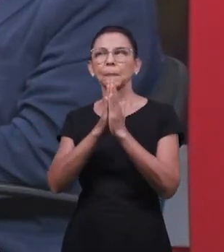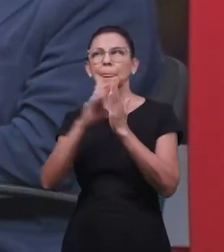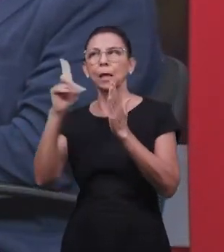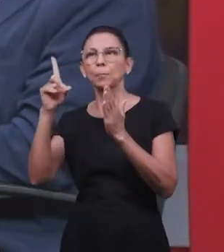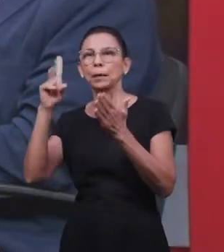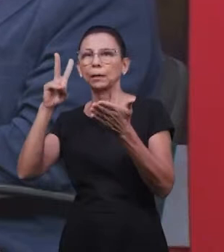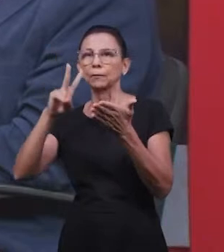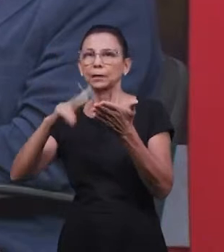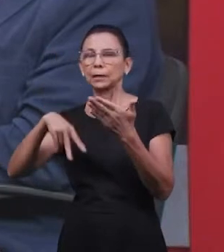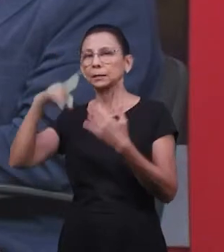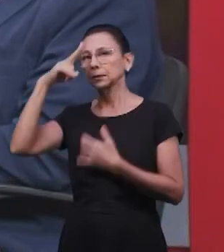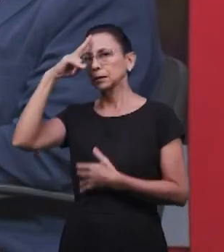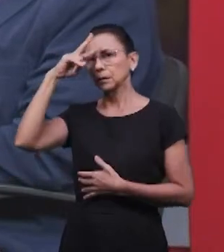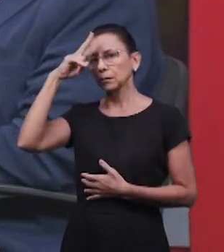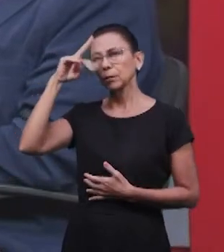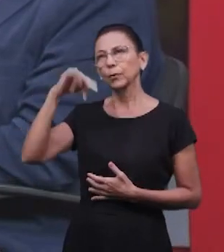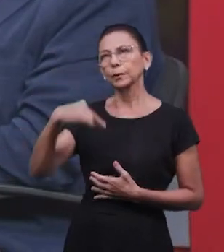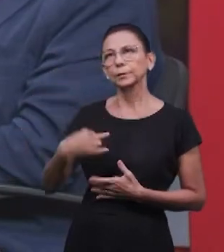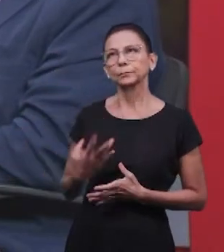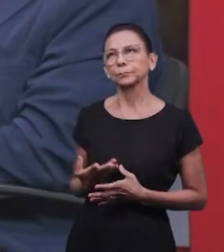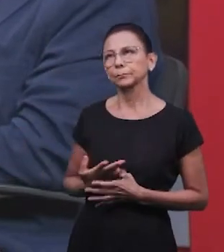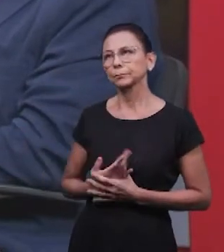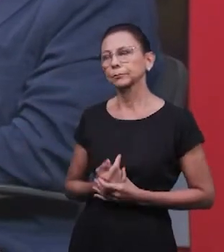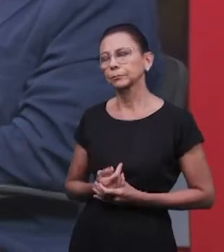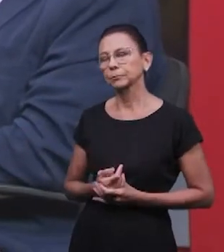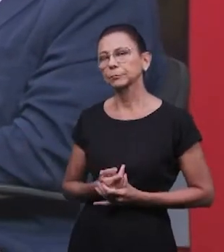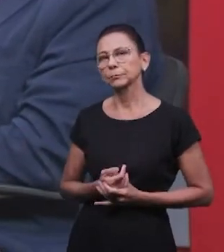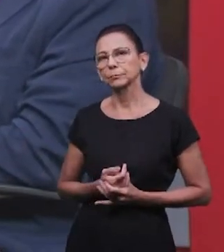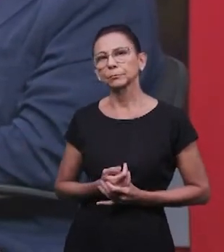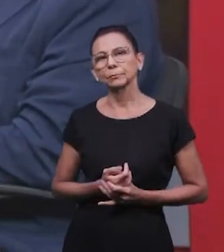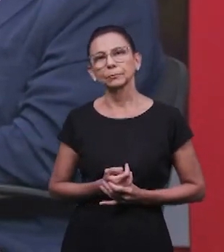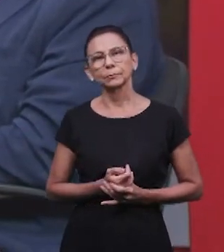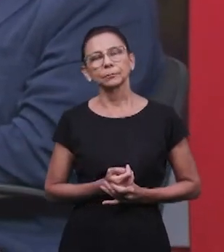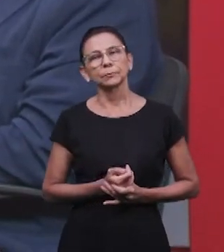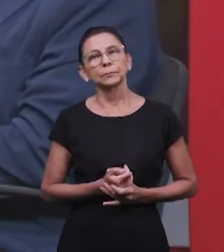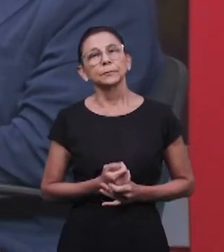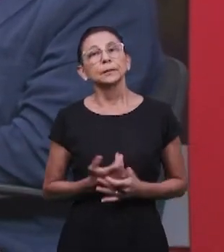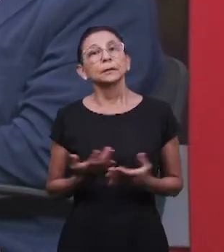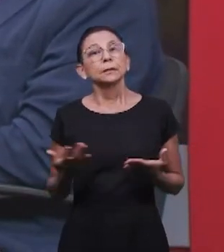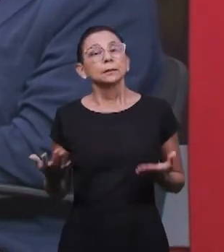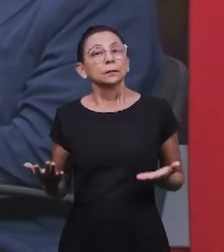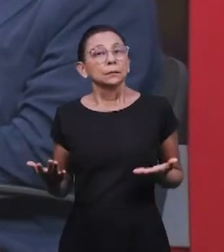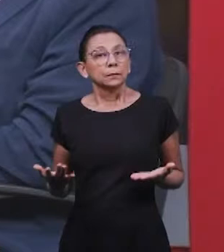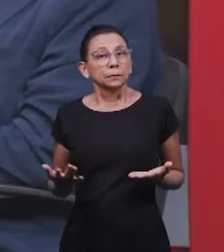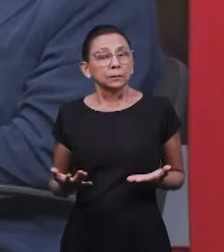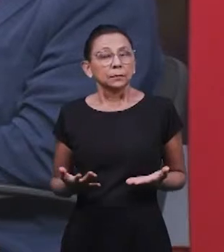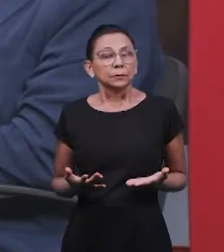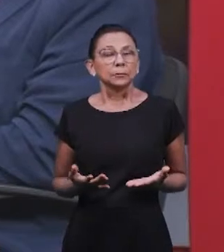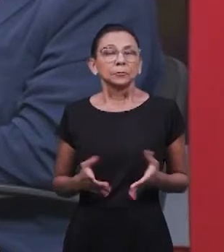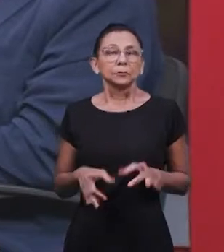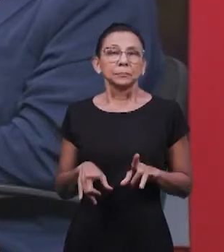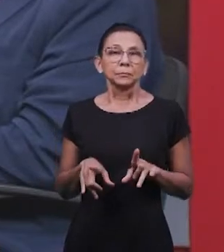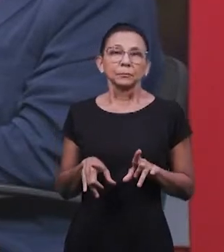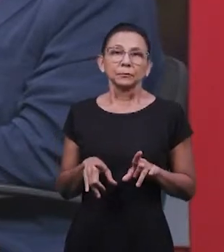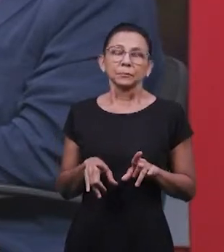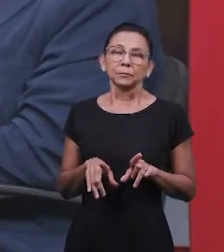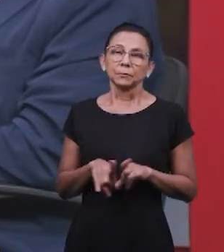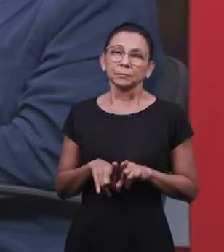bíblicas, unidade da família, né? E aí, aquilo que a gente estava falando aqui,